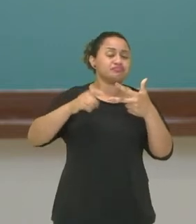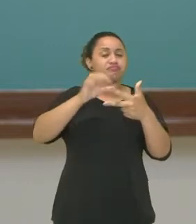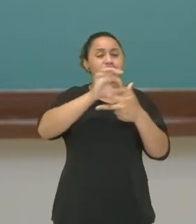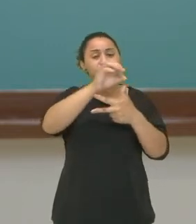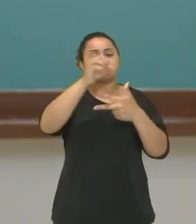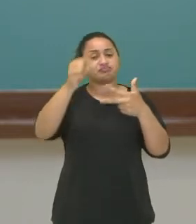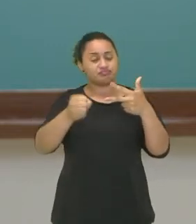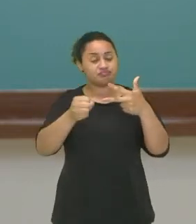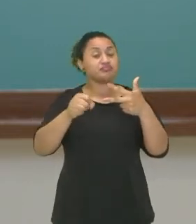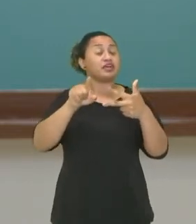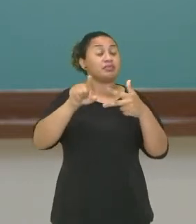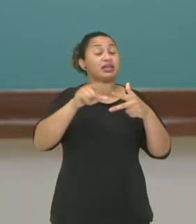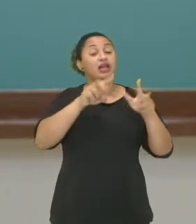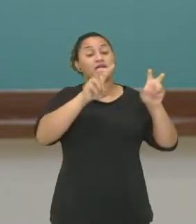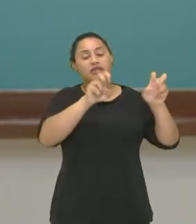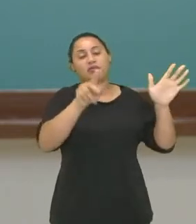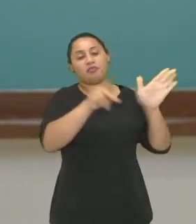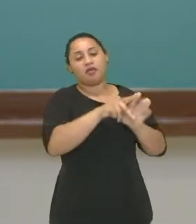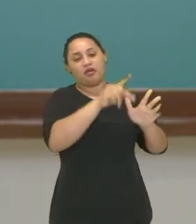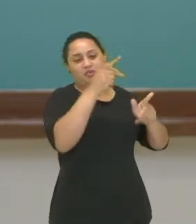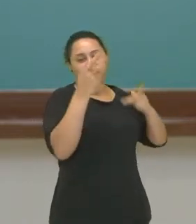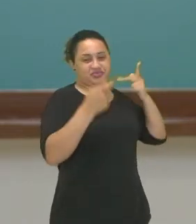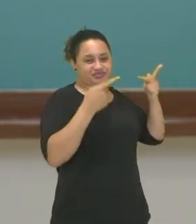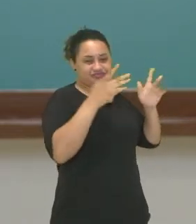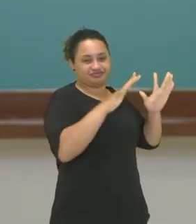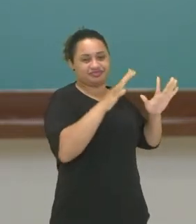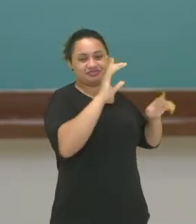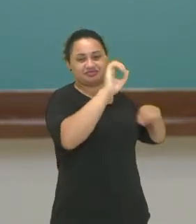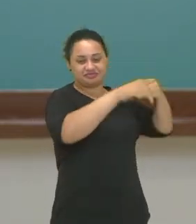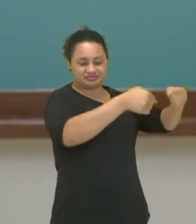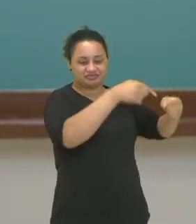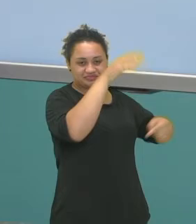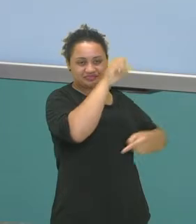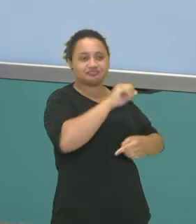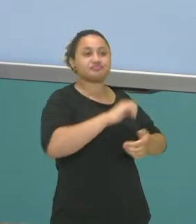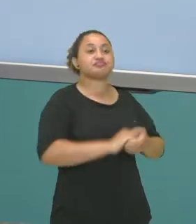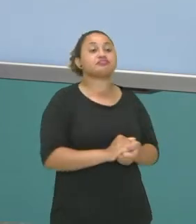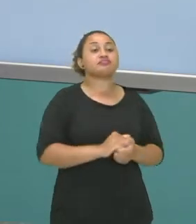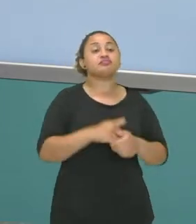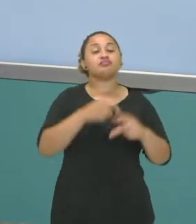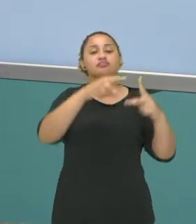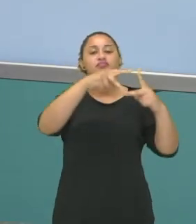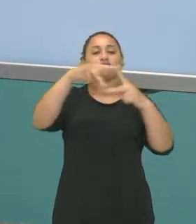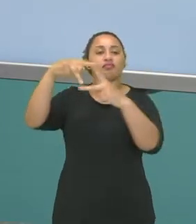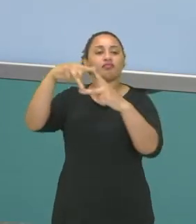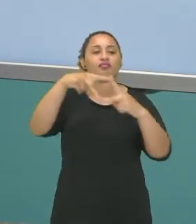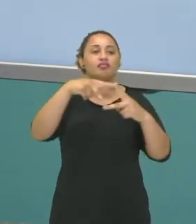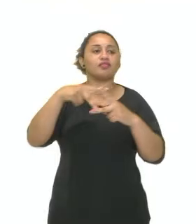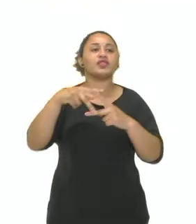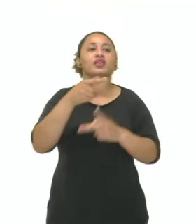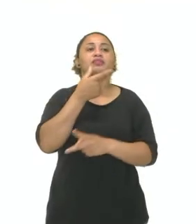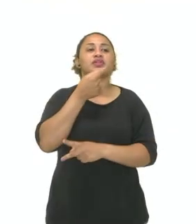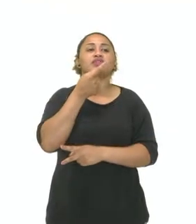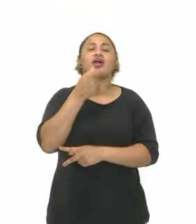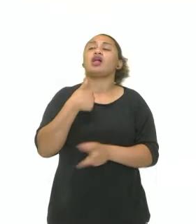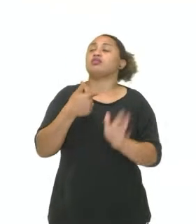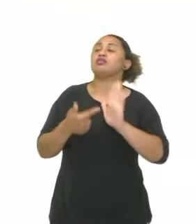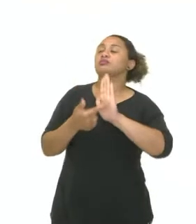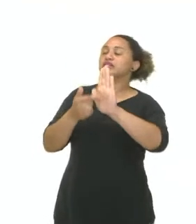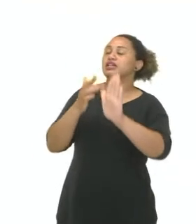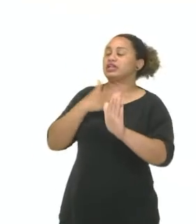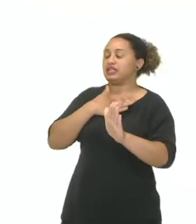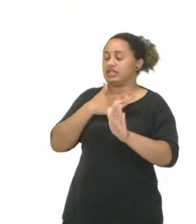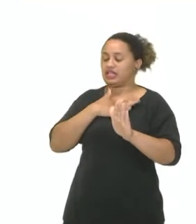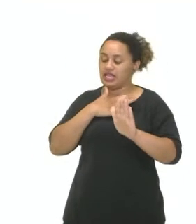assunto lá da política. Aqui, nessa tirinha Então o menino diz, vou apresentar o meu trabalho sobre